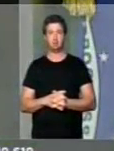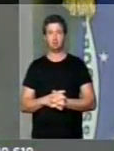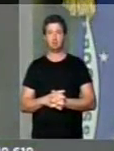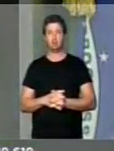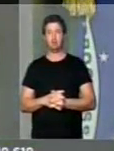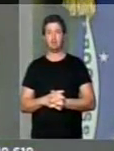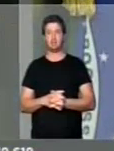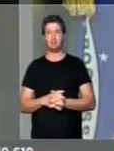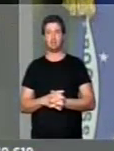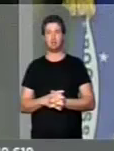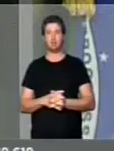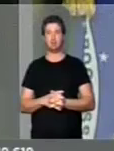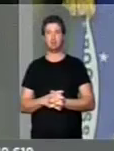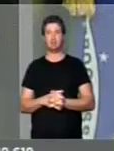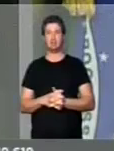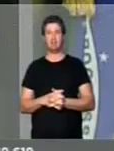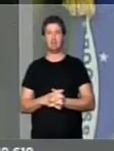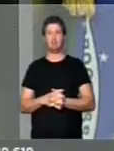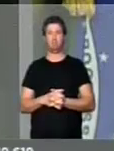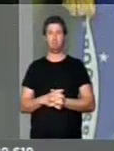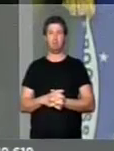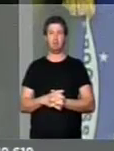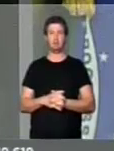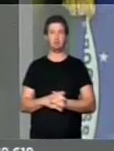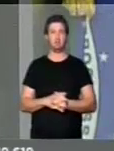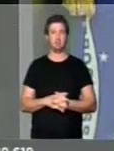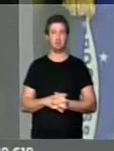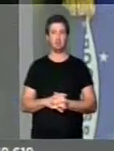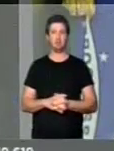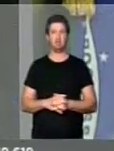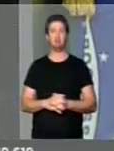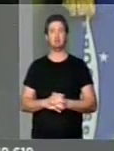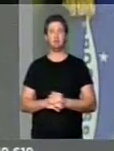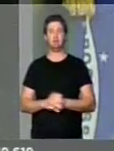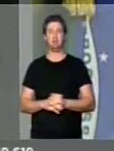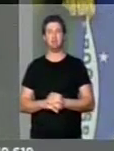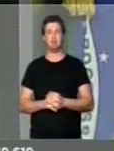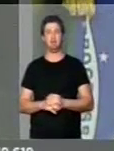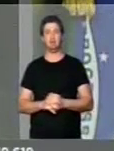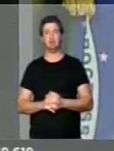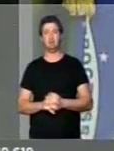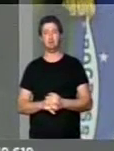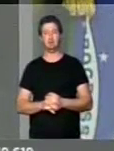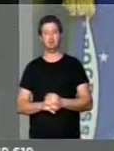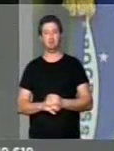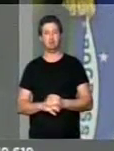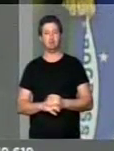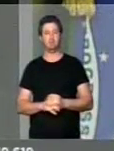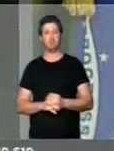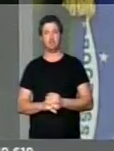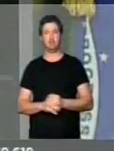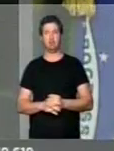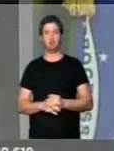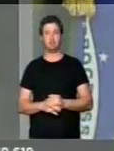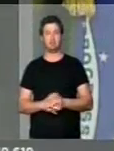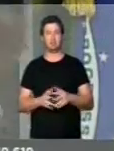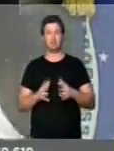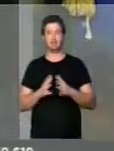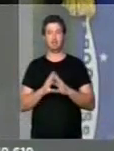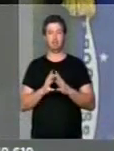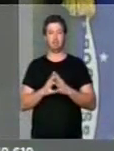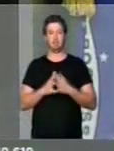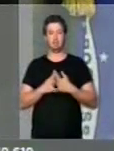pão pode ser repartido entre todos, desde que se tenha a oportunidade da agricultura familiar,